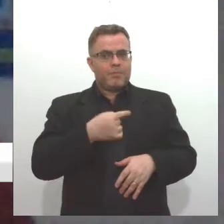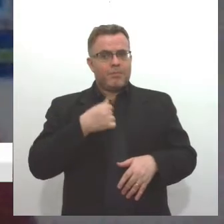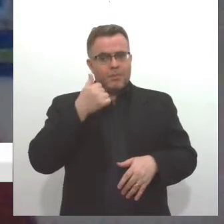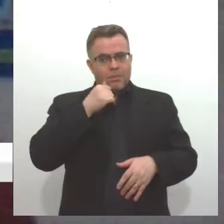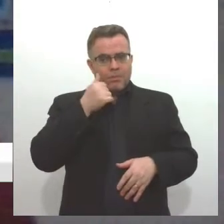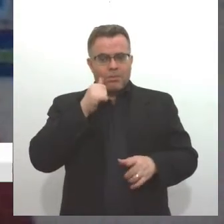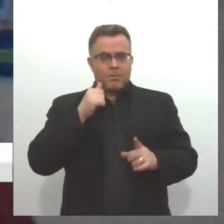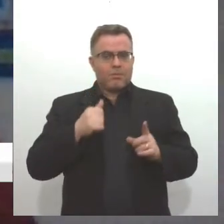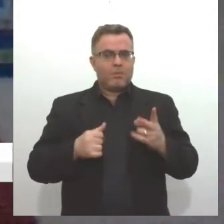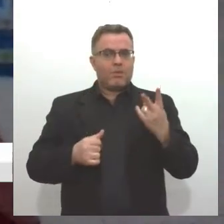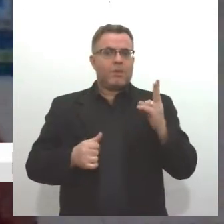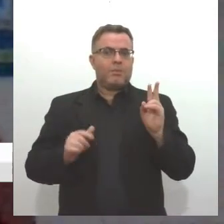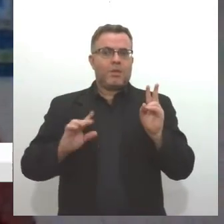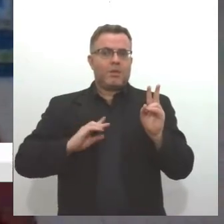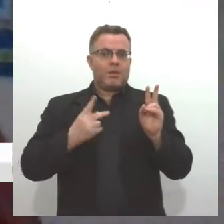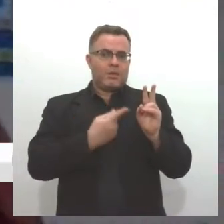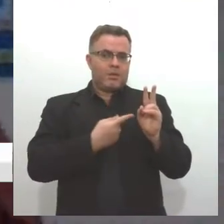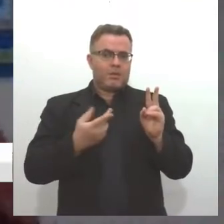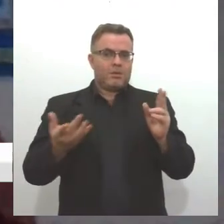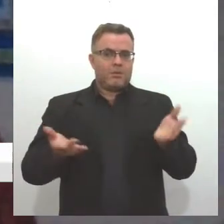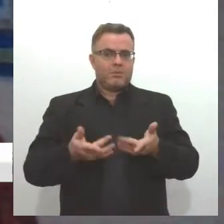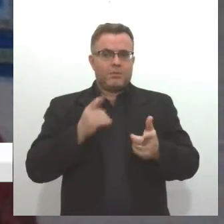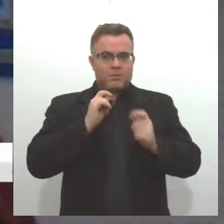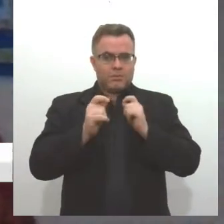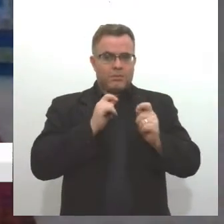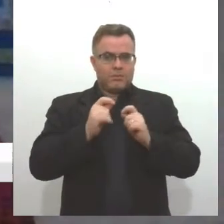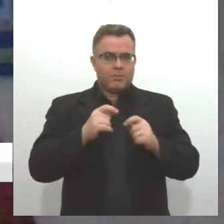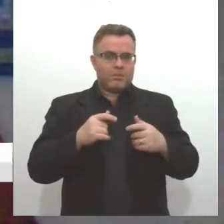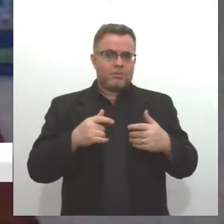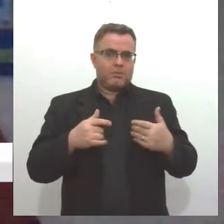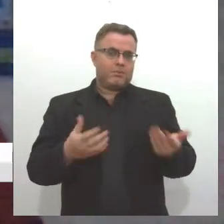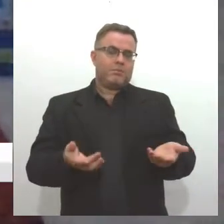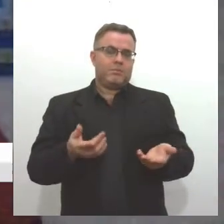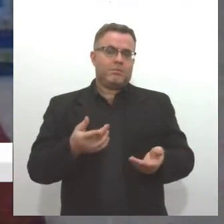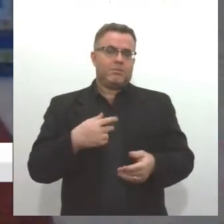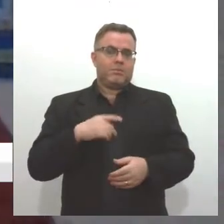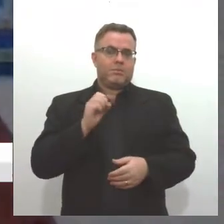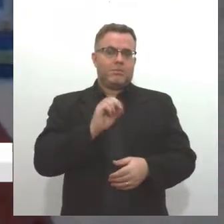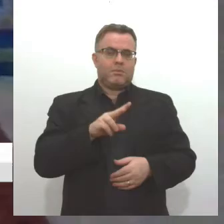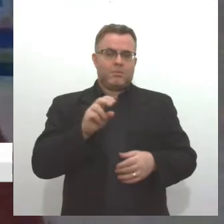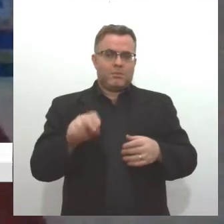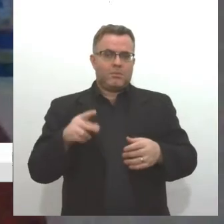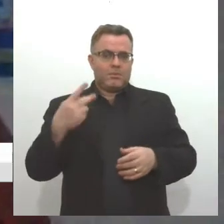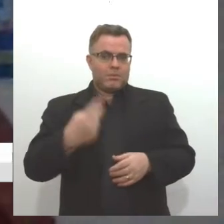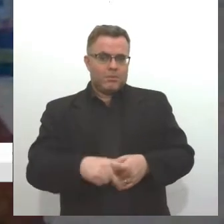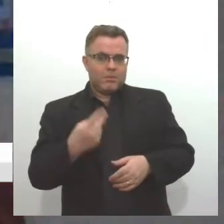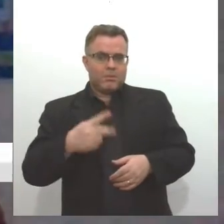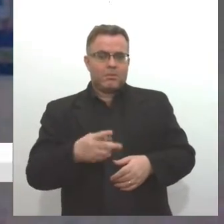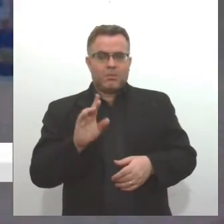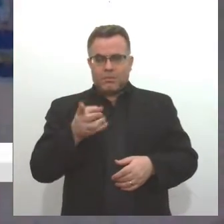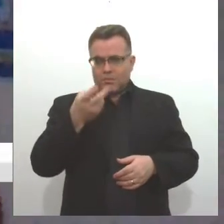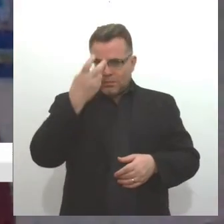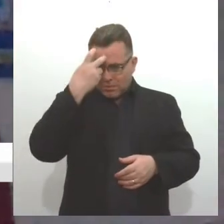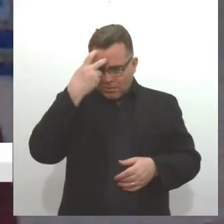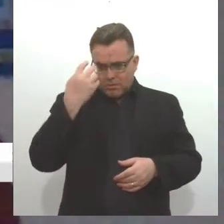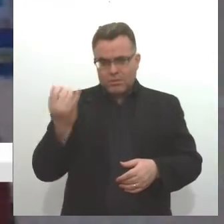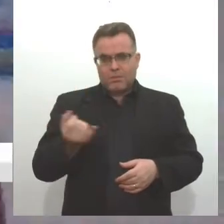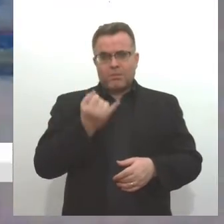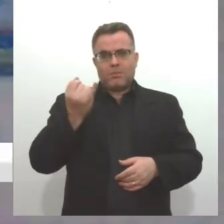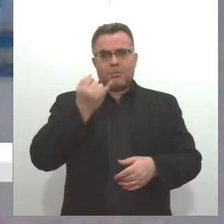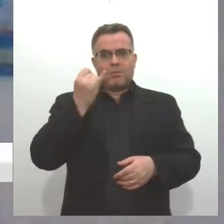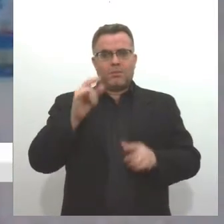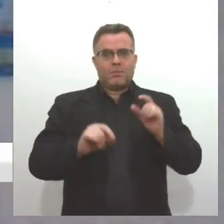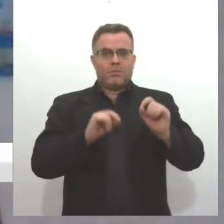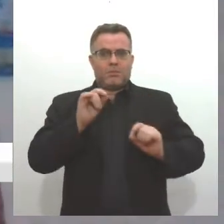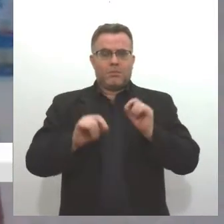trans nessa entrevista. A gente ainda não tem dentro do Estado realmente a cultura da importância do que é a nossa